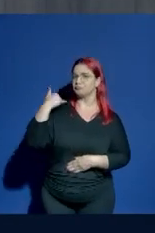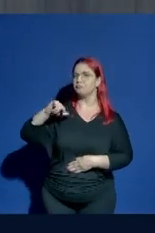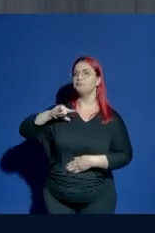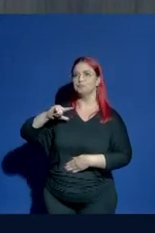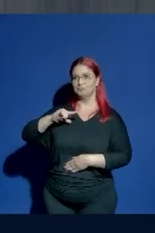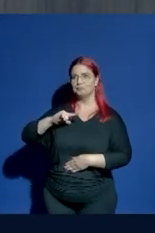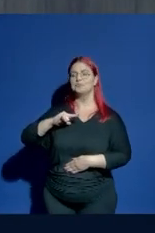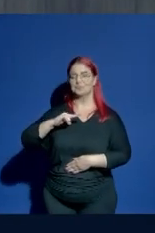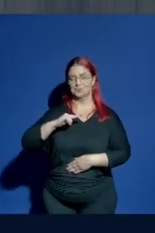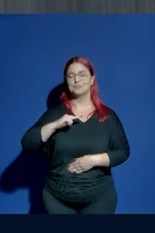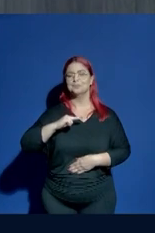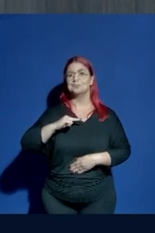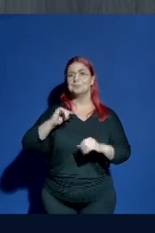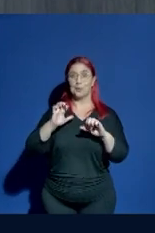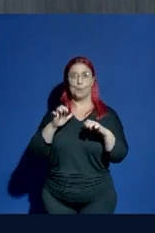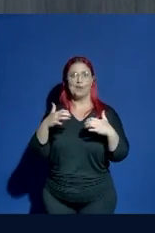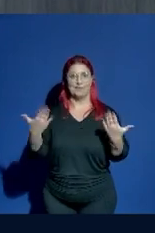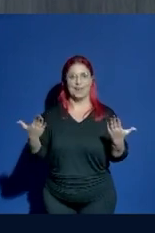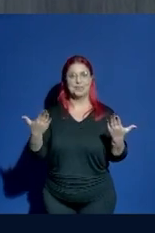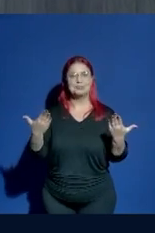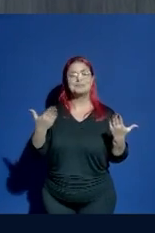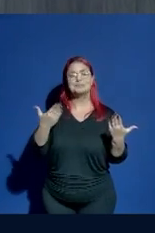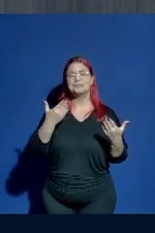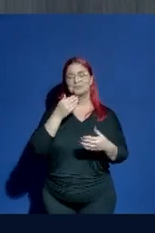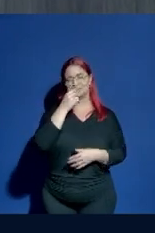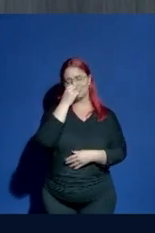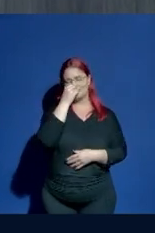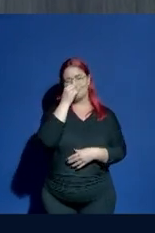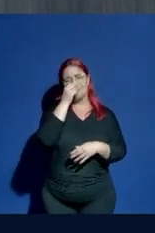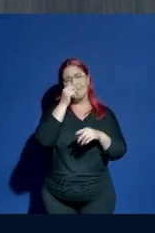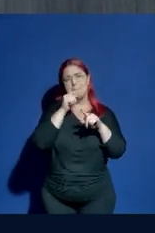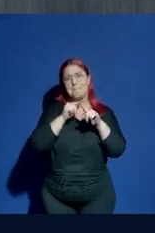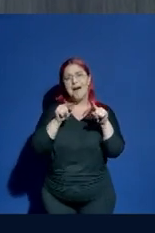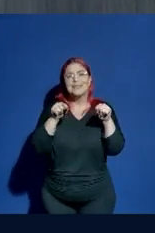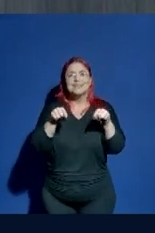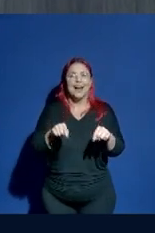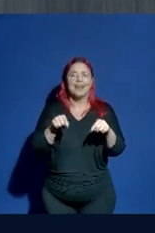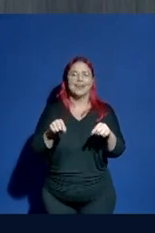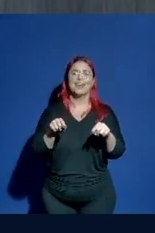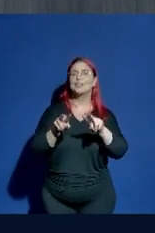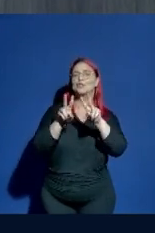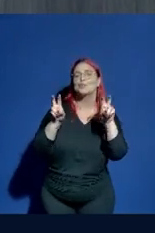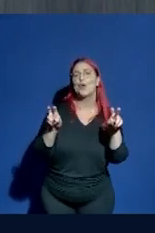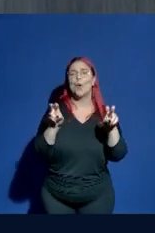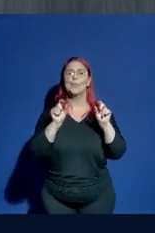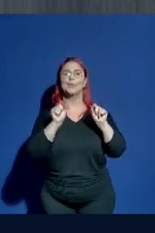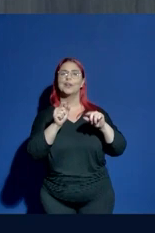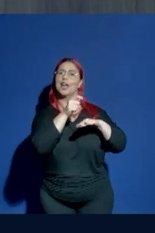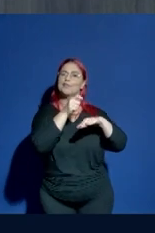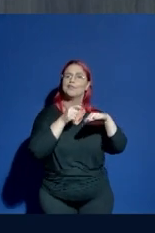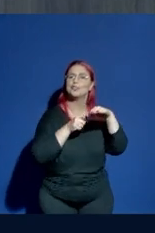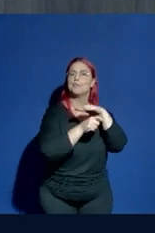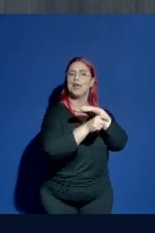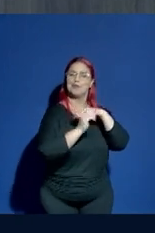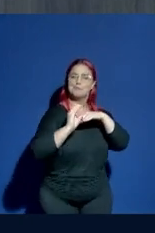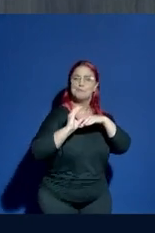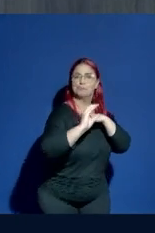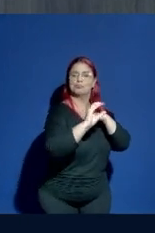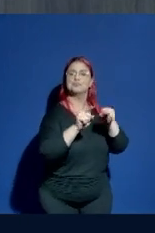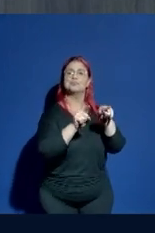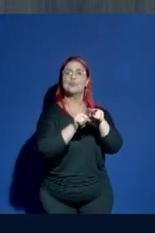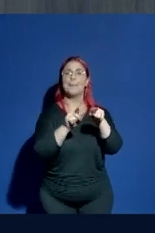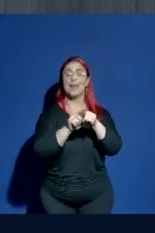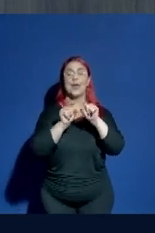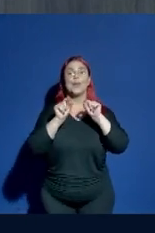infeliz é na última nos últimos dias mas a ideia aqui a gente fala da pauta do investimento a pauta de olhar para frente as